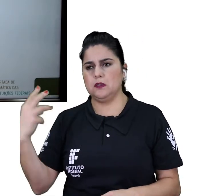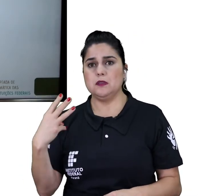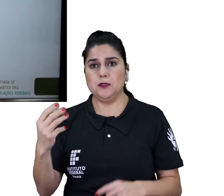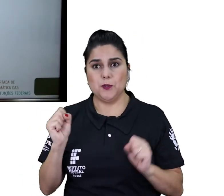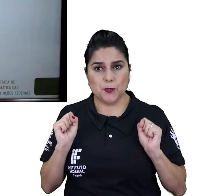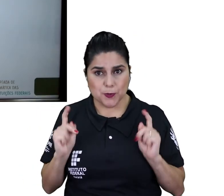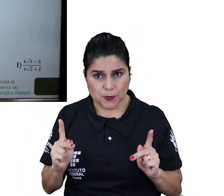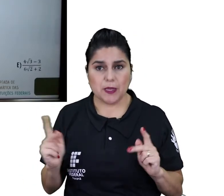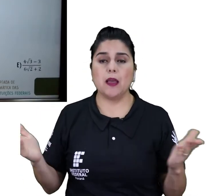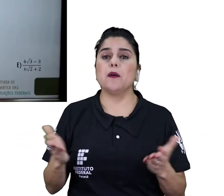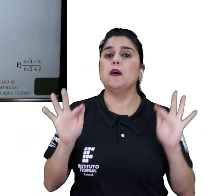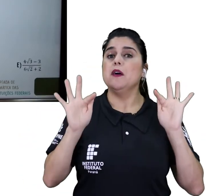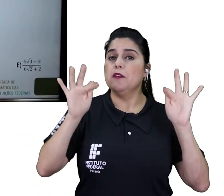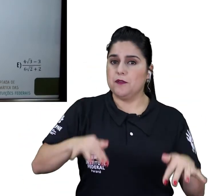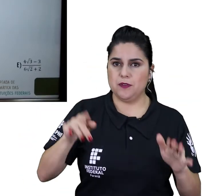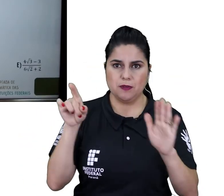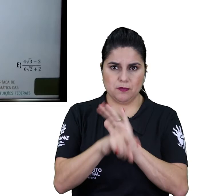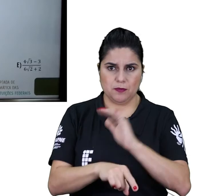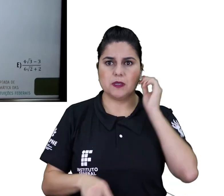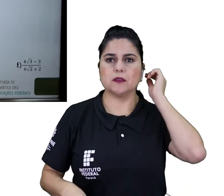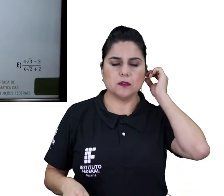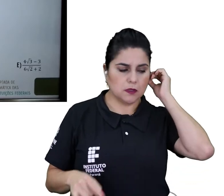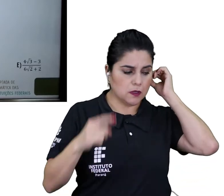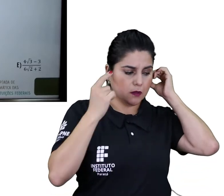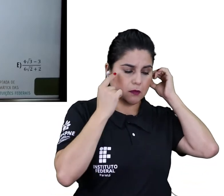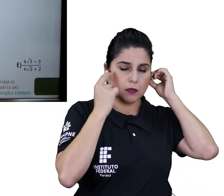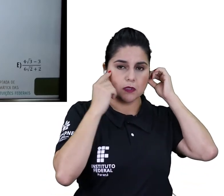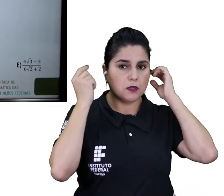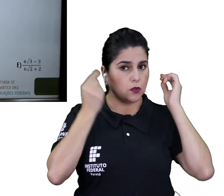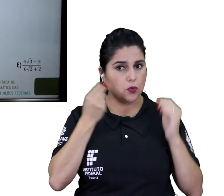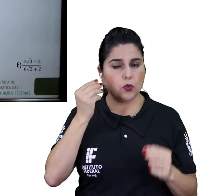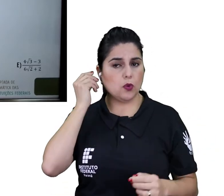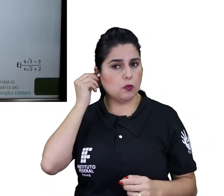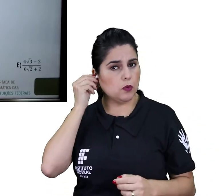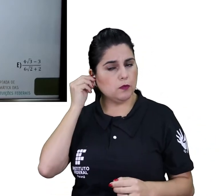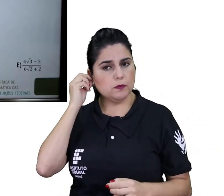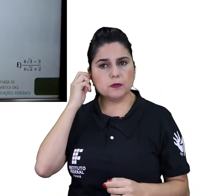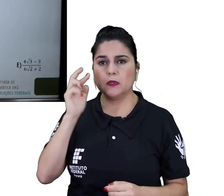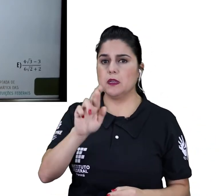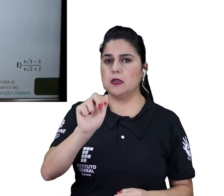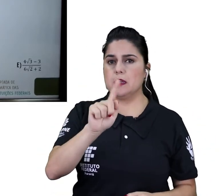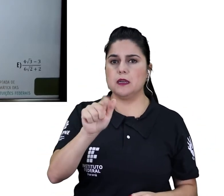Para finalizar a questão, basta fazer a razão entre essa soma